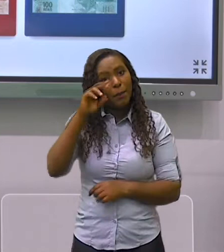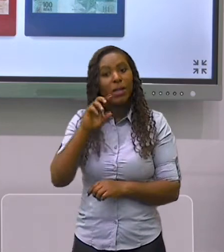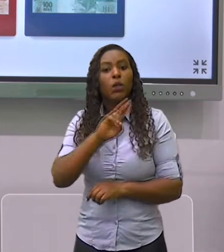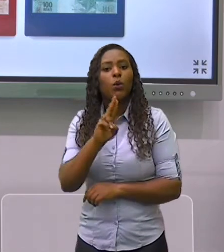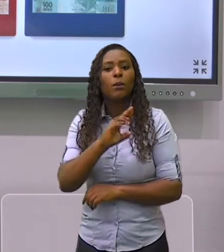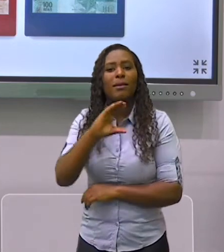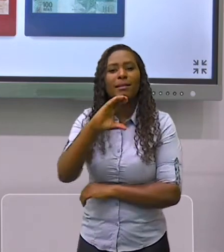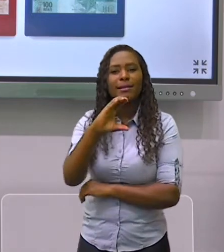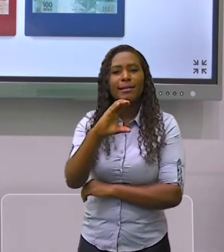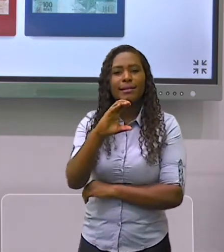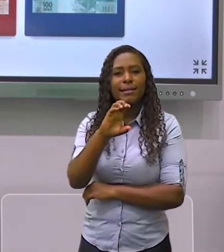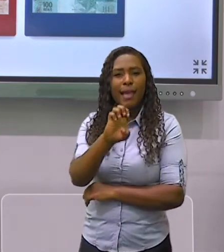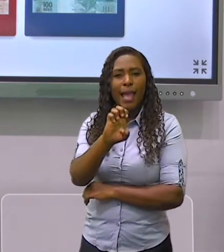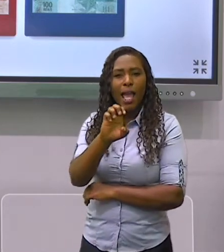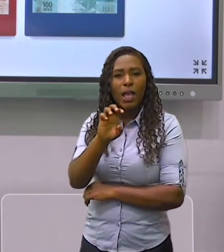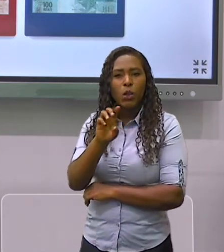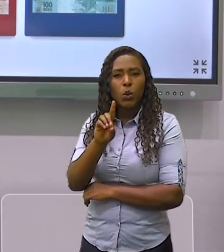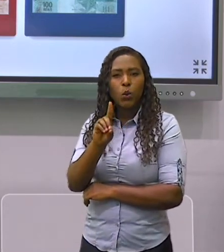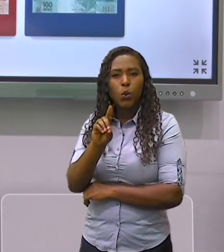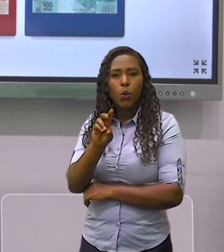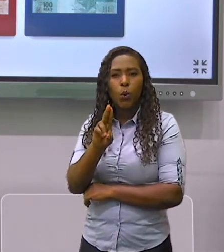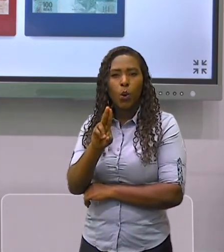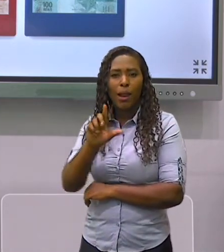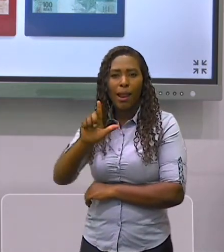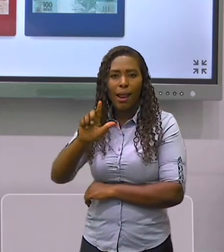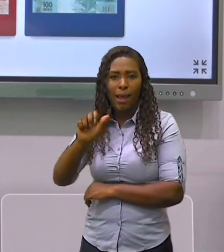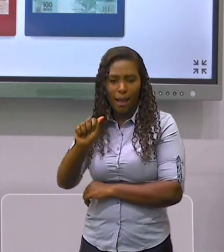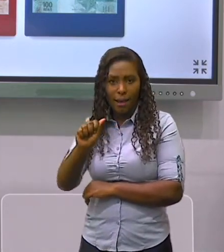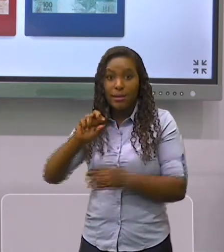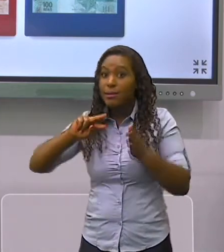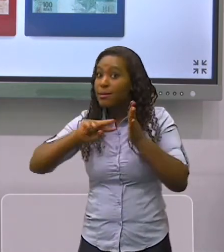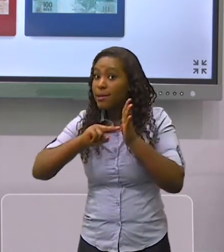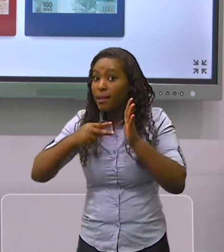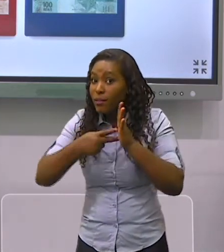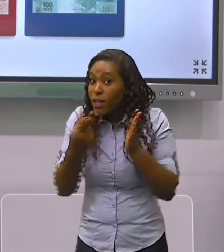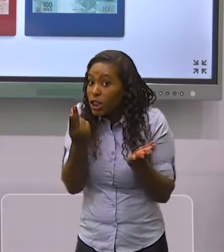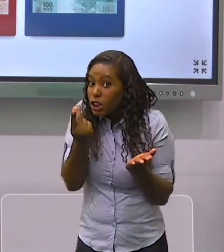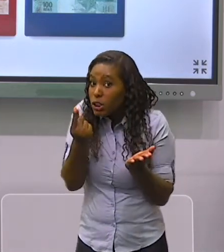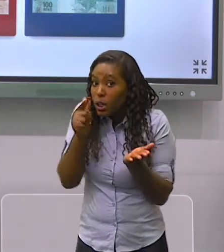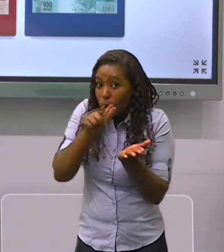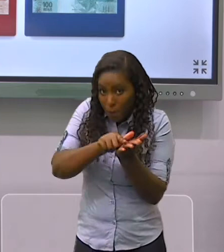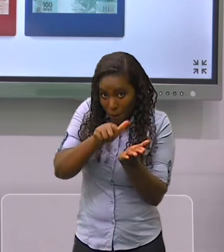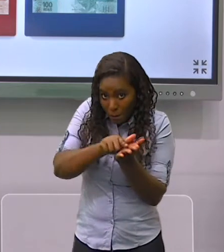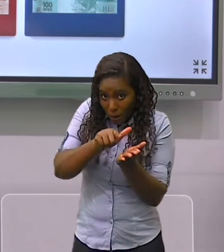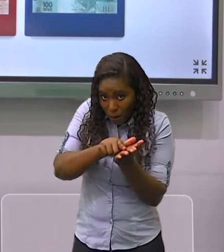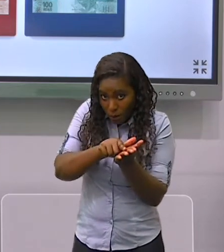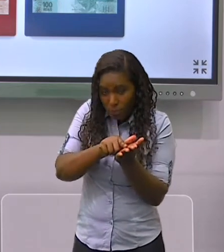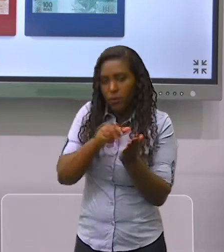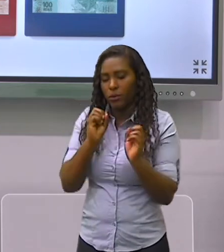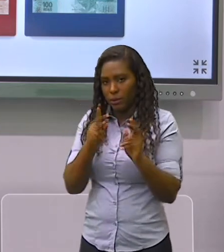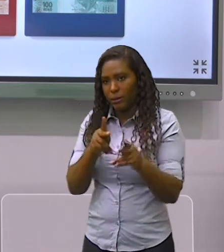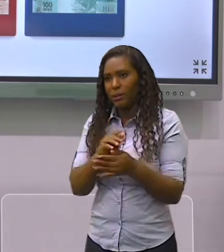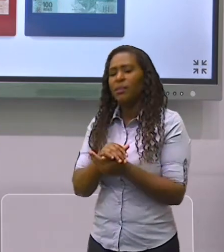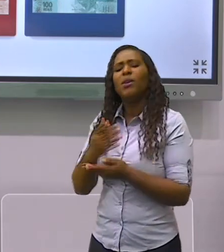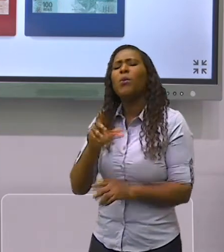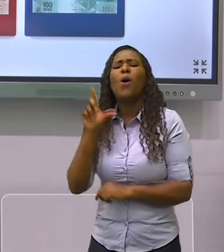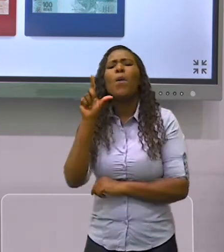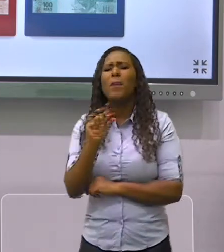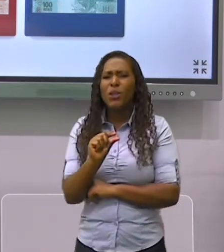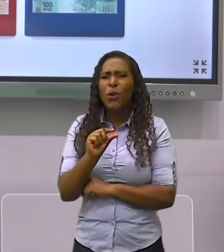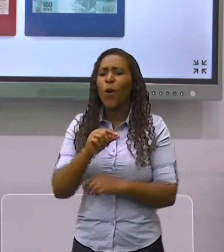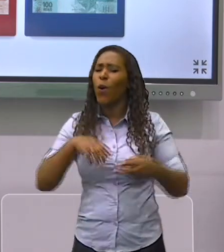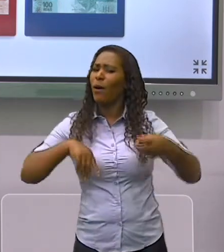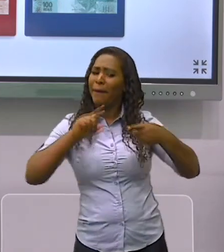nosso dinheiro que é feito de papel. Então agora eu quero saber qual dessas três aqui representa o menor valor. É a letra